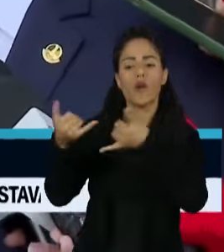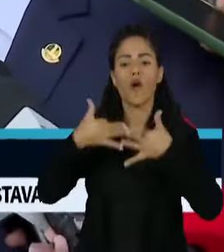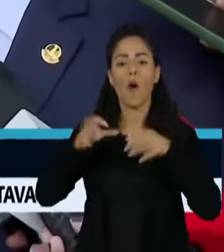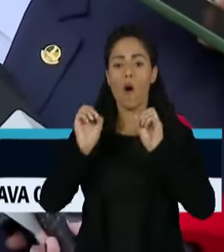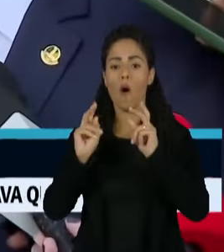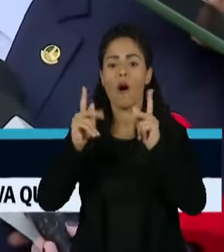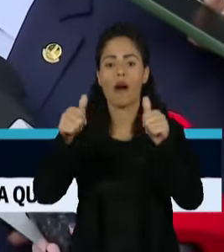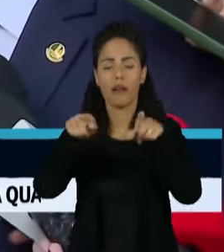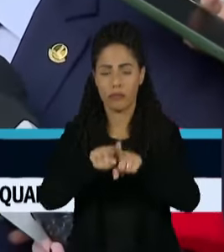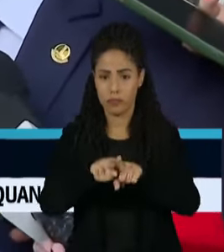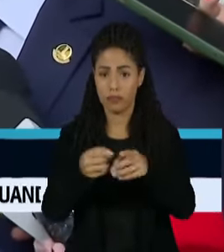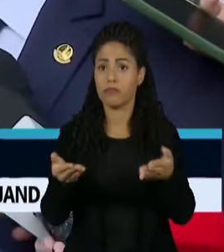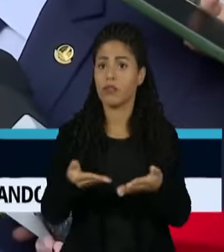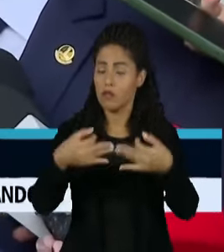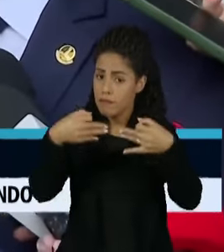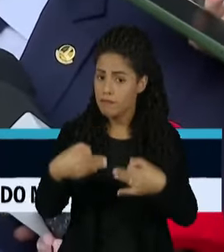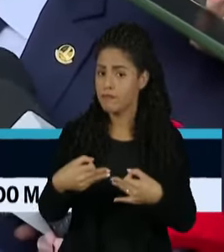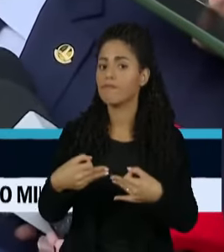constrói um consenso